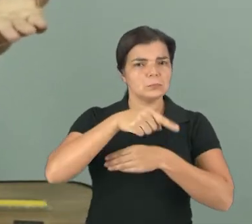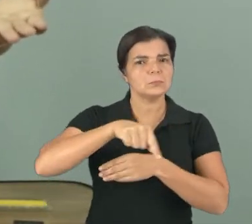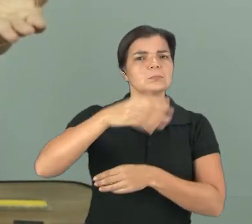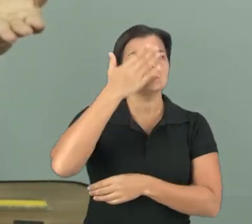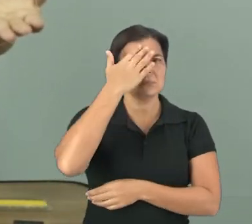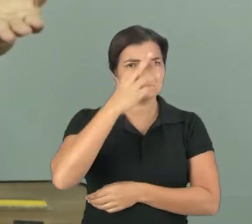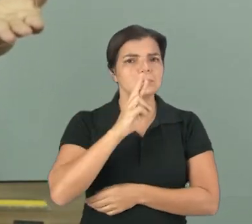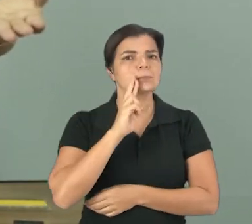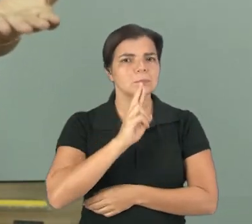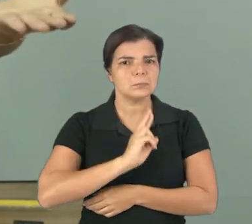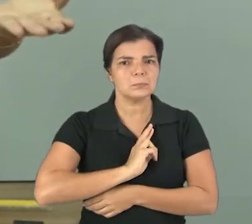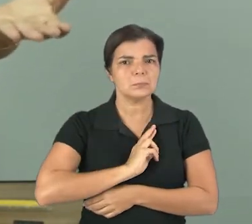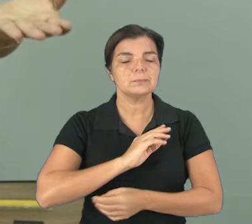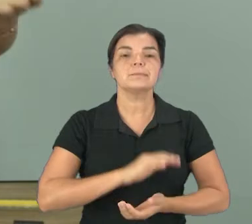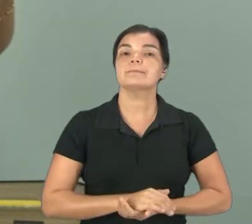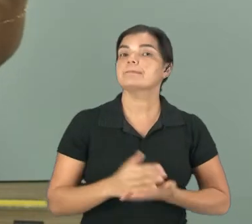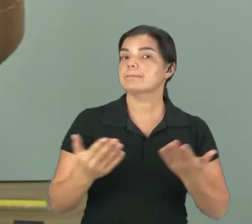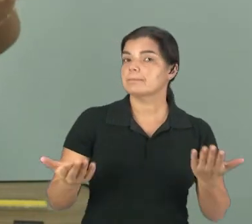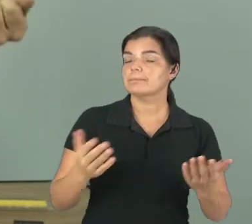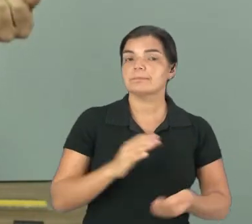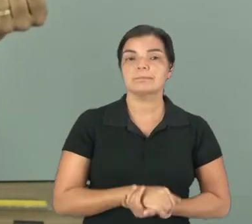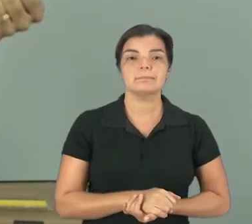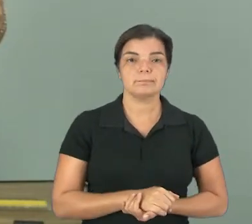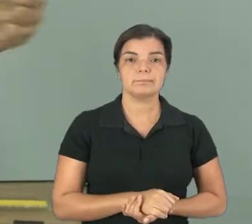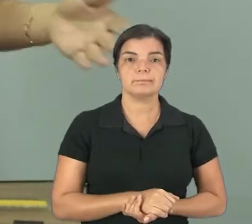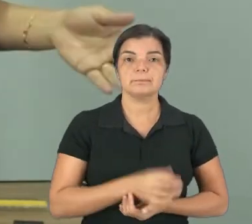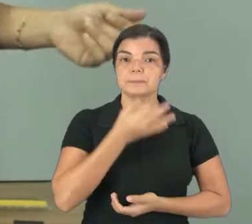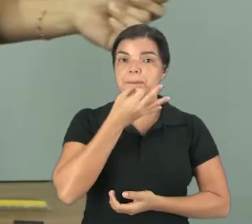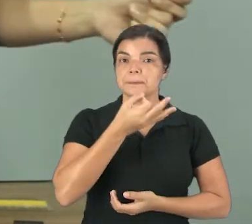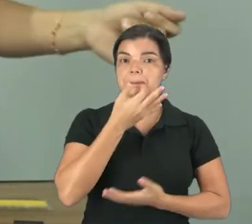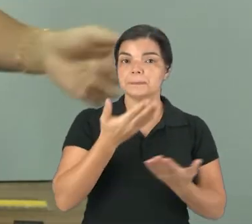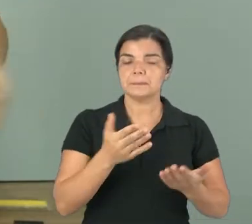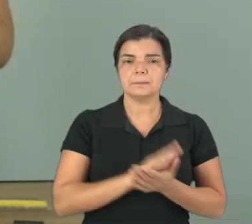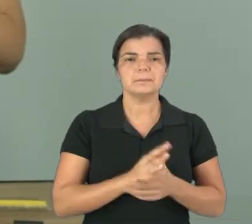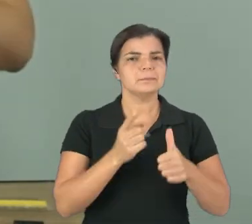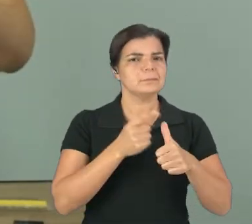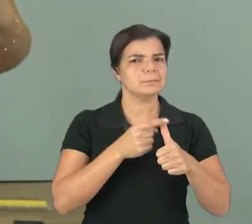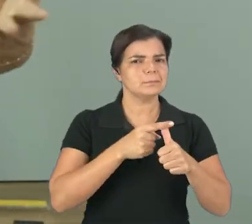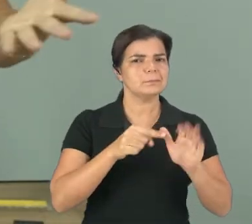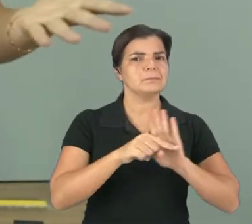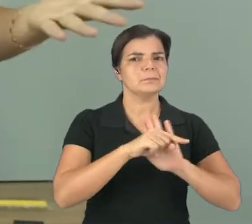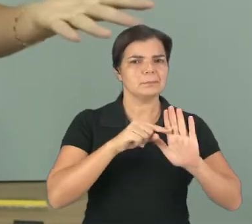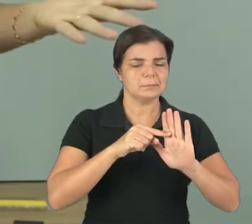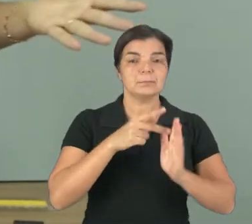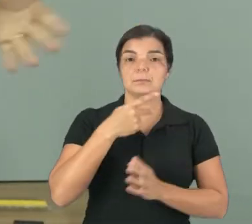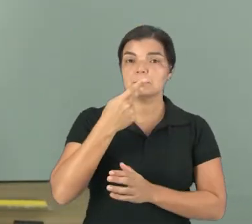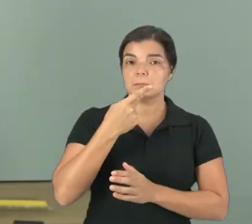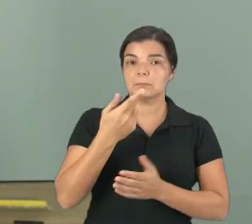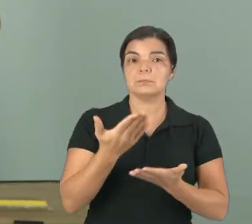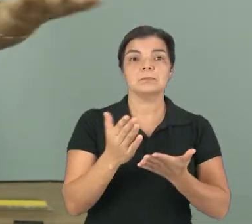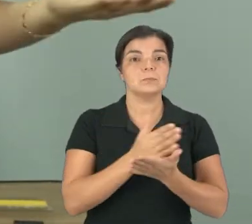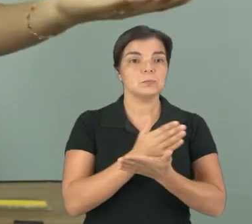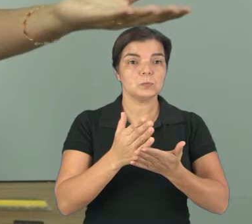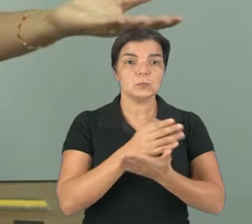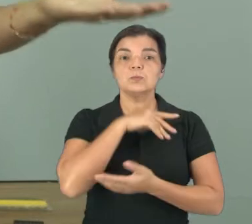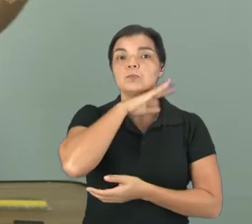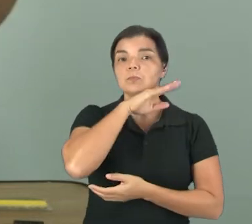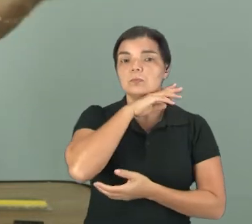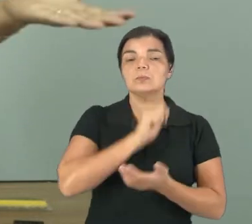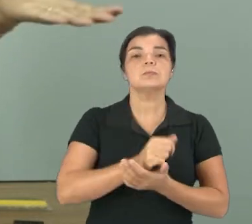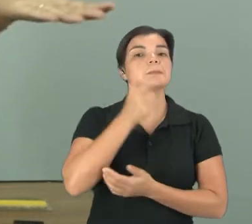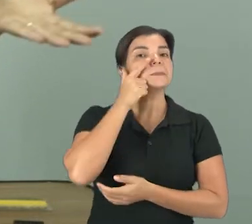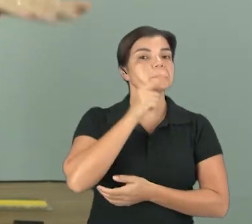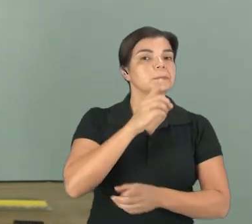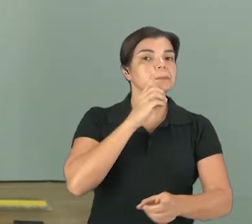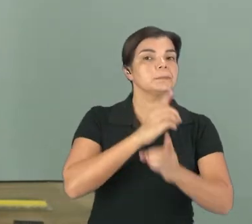me dizer? E aí, qual é o seu palpite? É no primeiro parágrafo, é na fala de algum personagem, onde nós